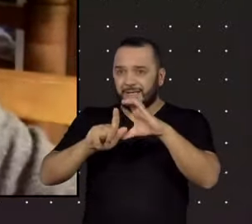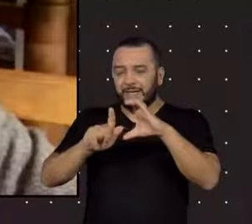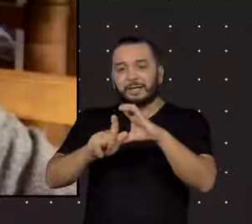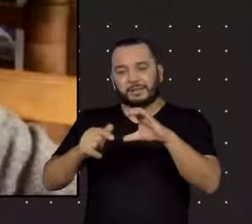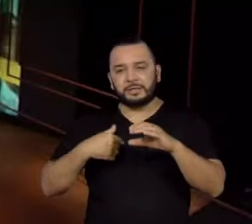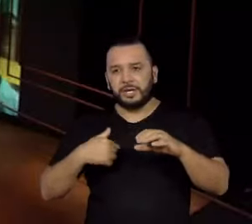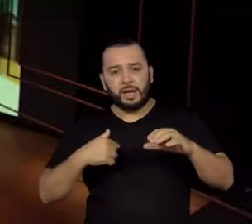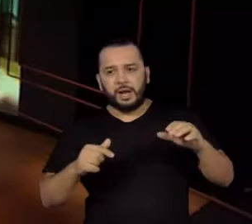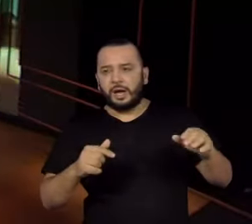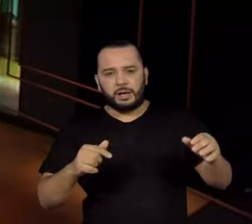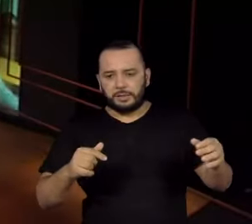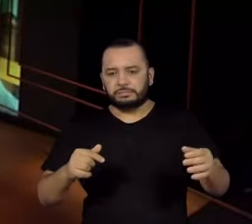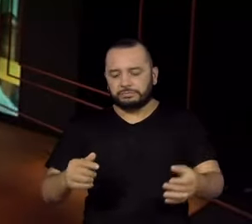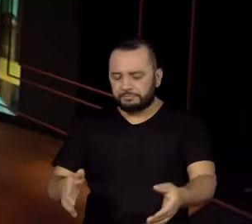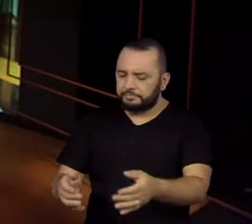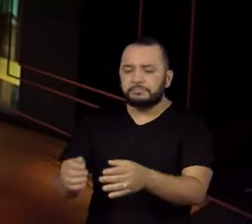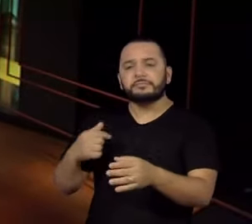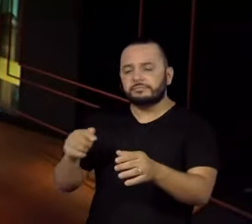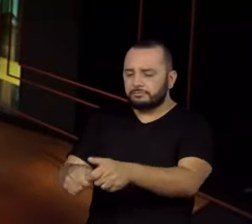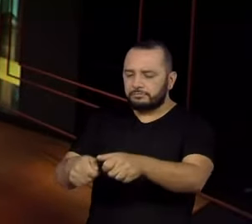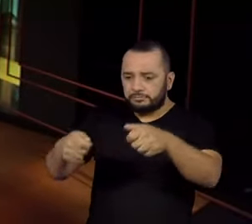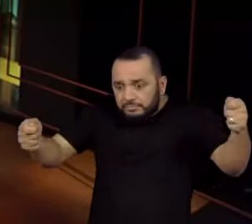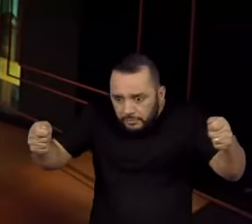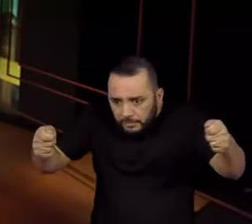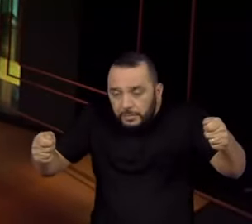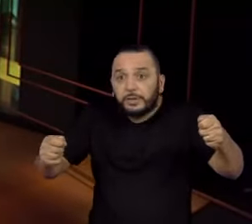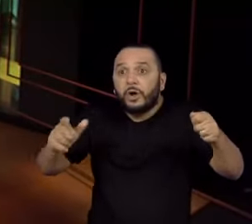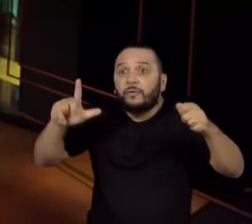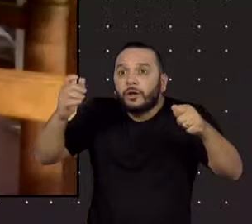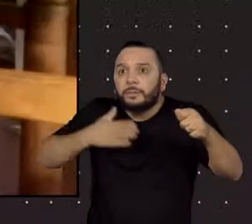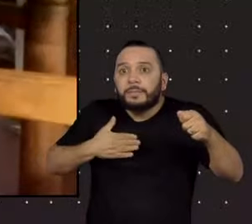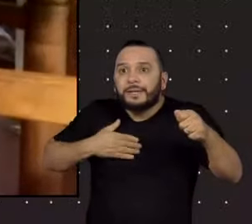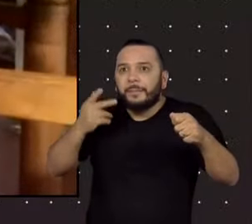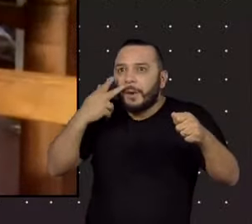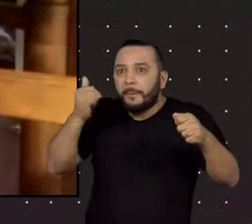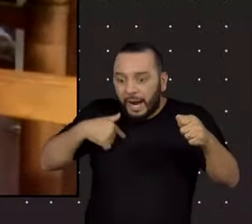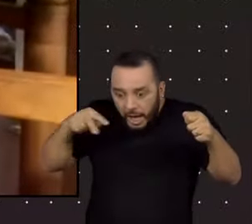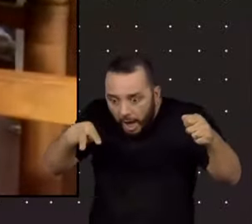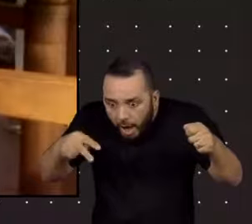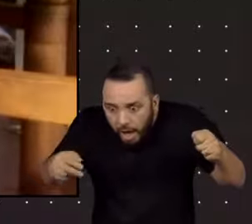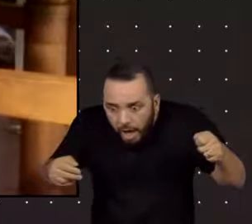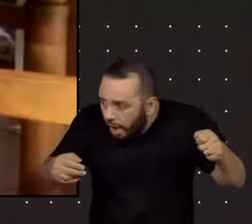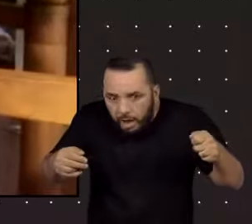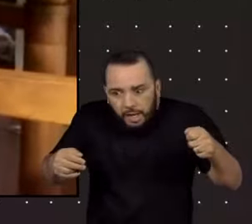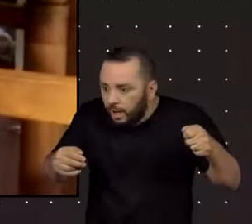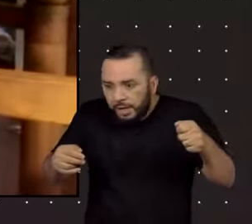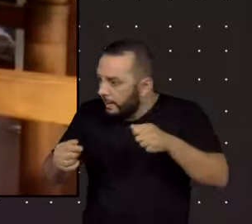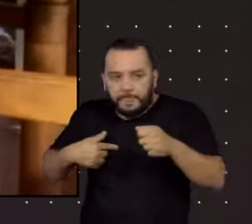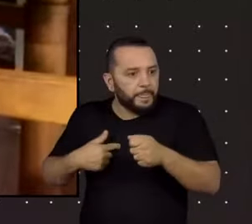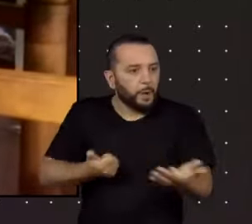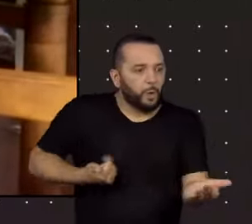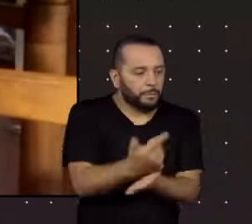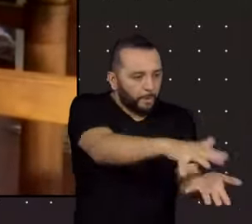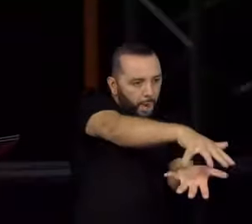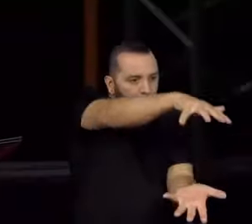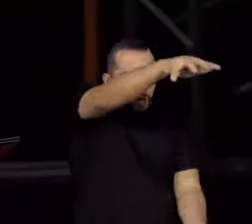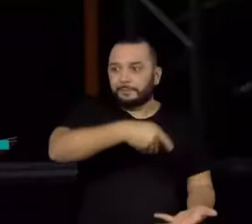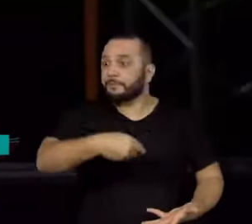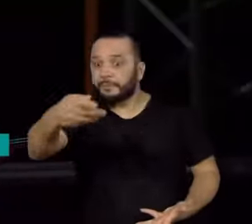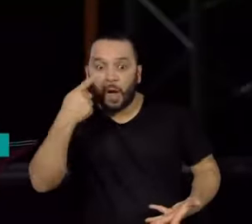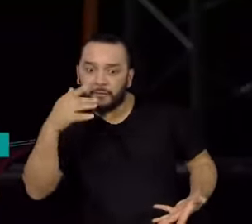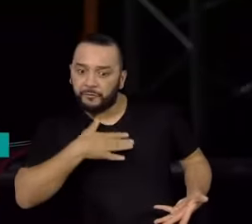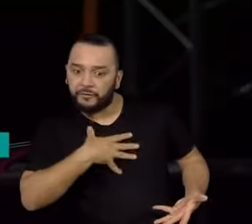da Gazeta, distribuiu para o bairro da Lapa inteira, tal, e a partir daquele momento eu pude estudar música tranquilamente e com o apoio da família.